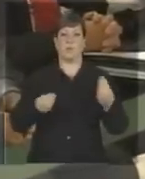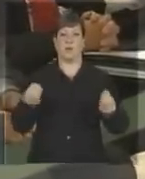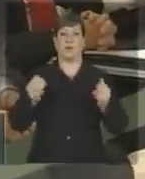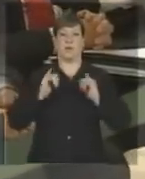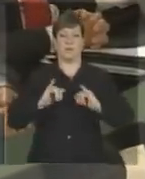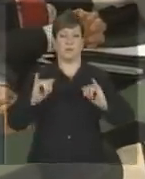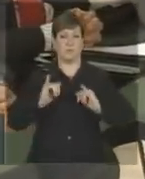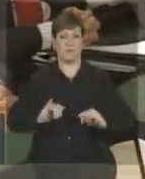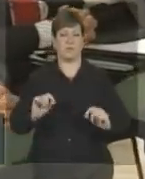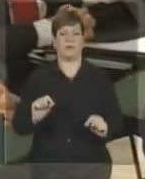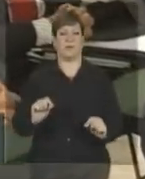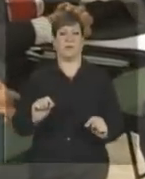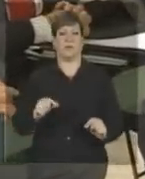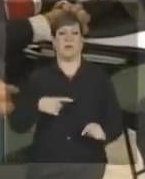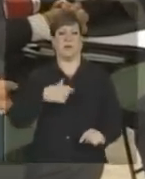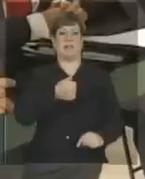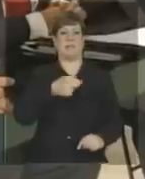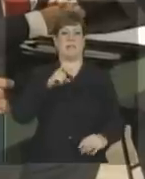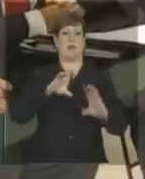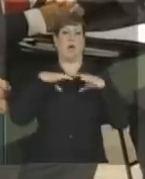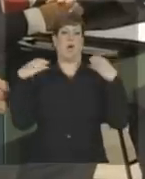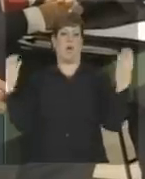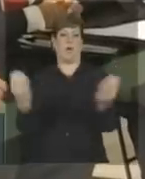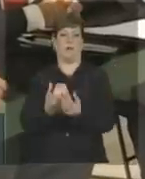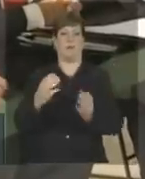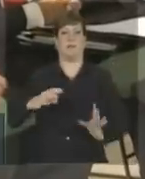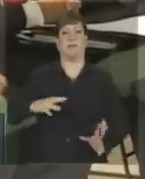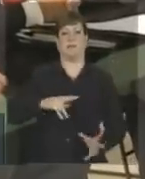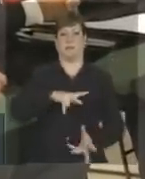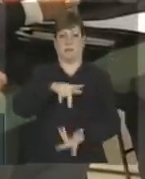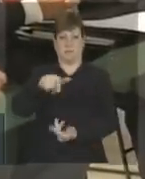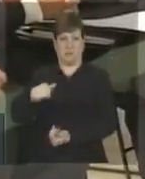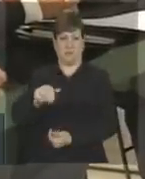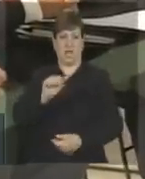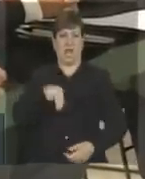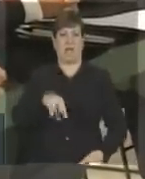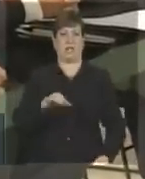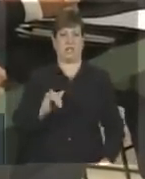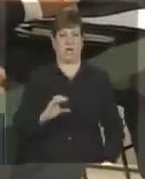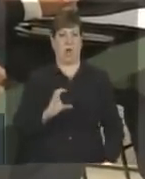15ª Conferência Internacional Anticorrupção,